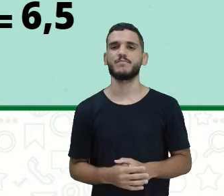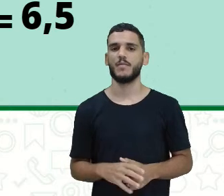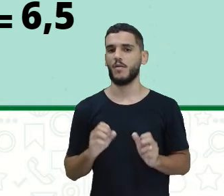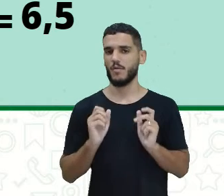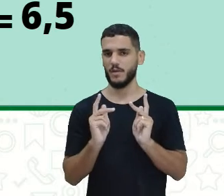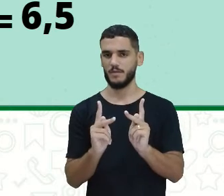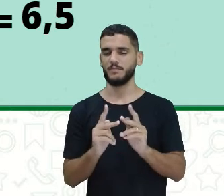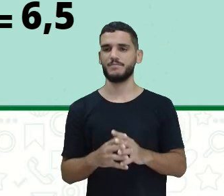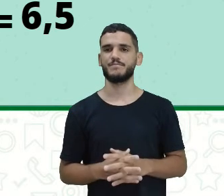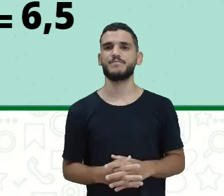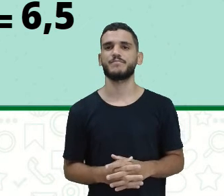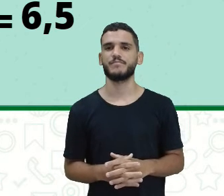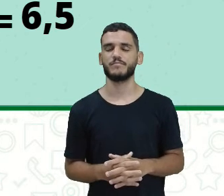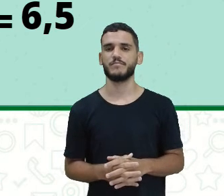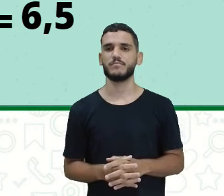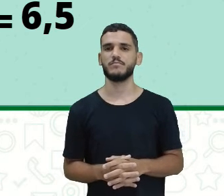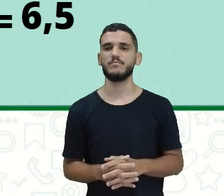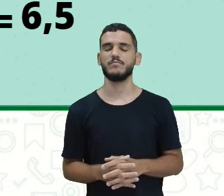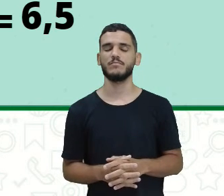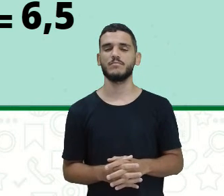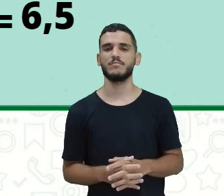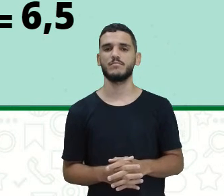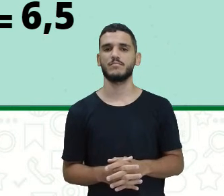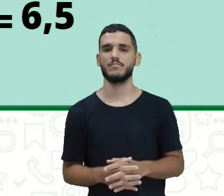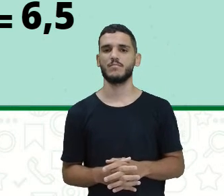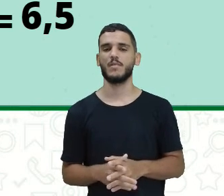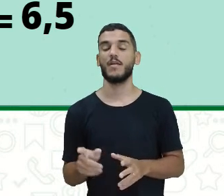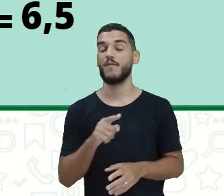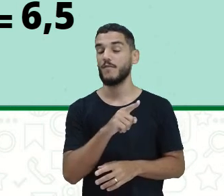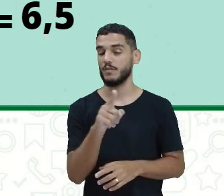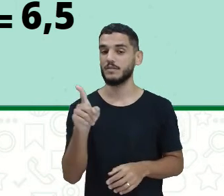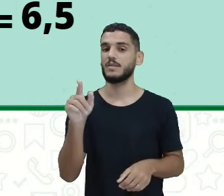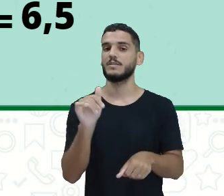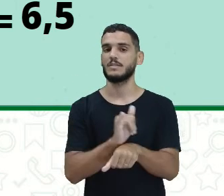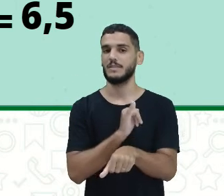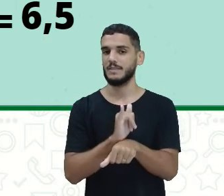ok? Então, você pode pegar aí